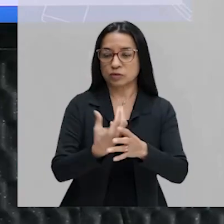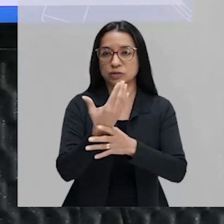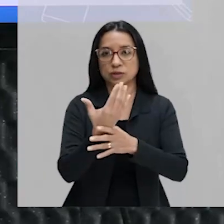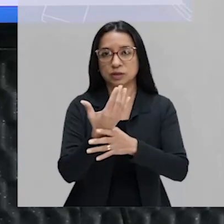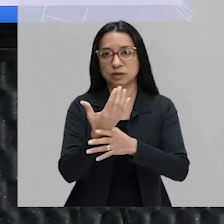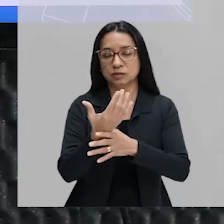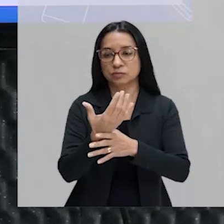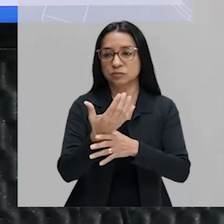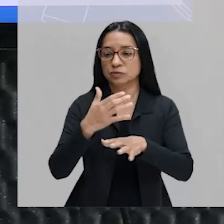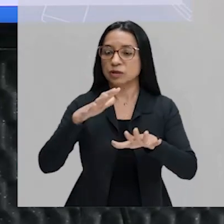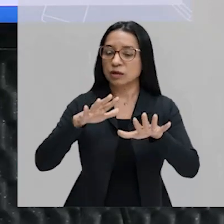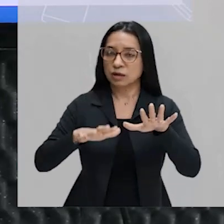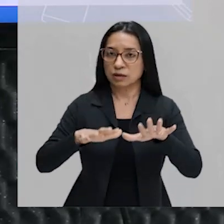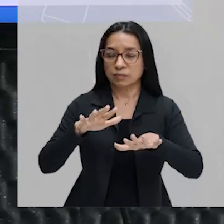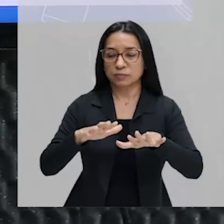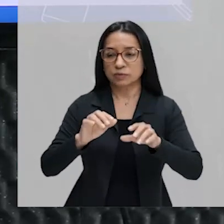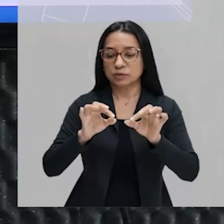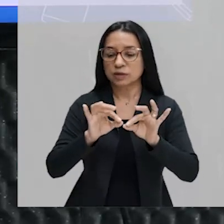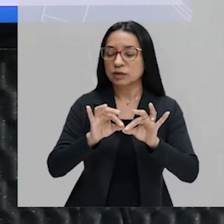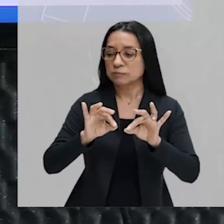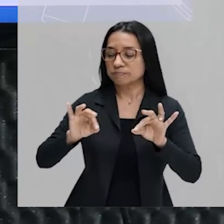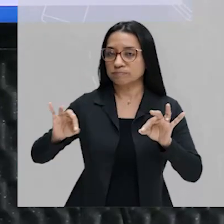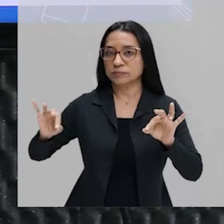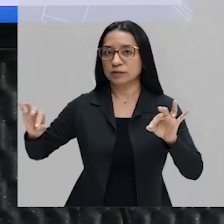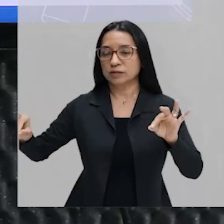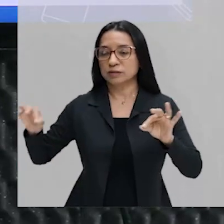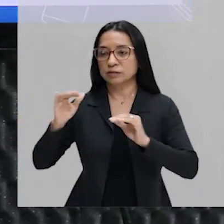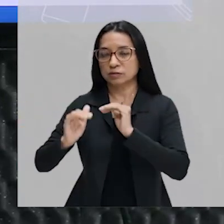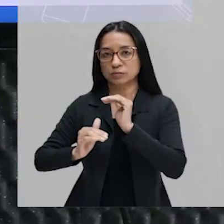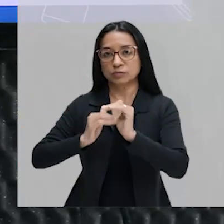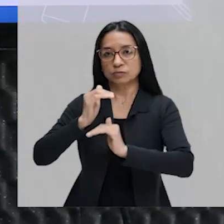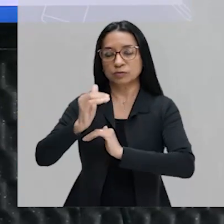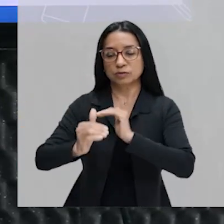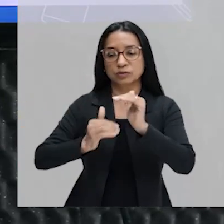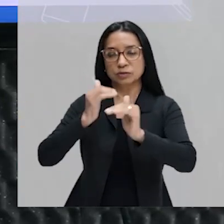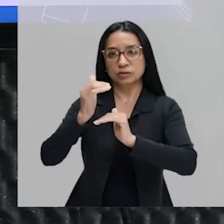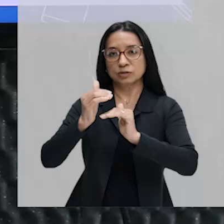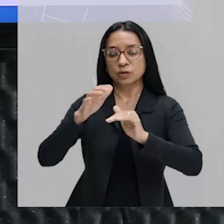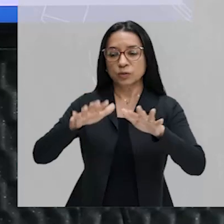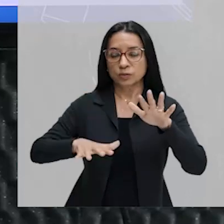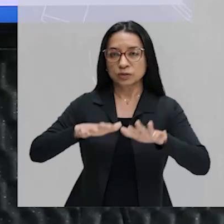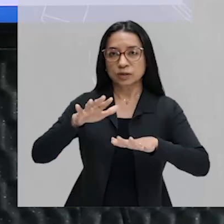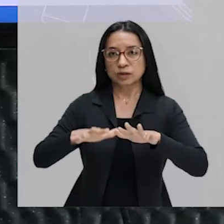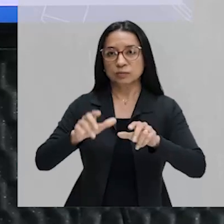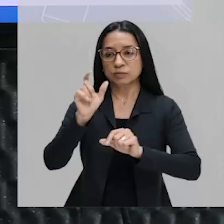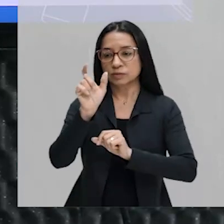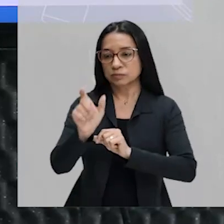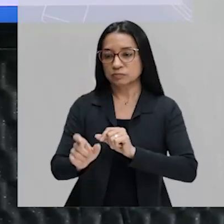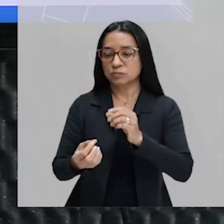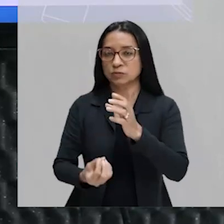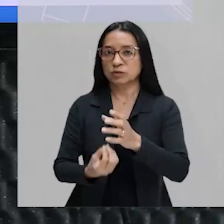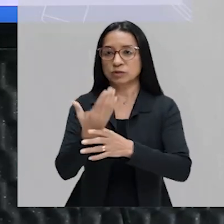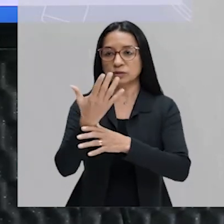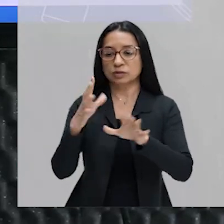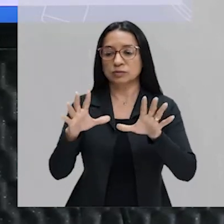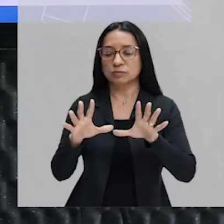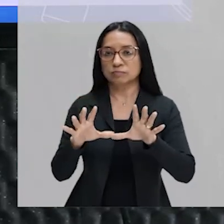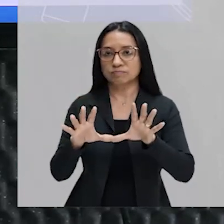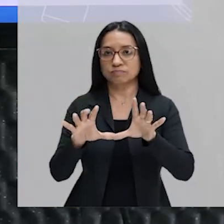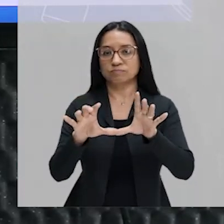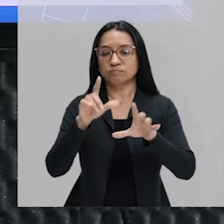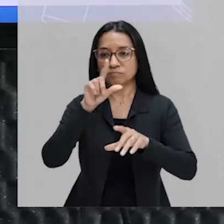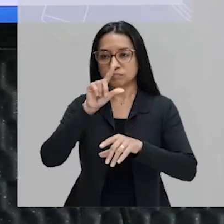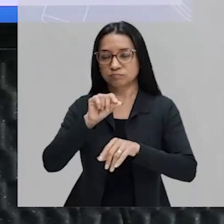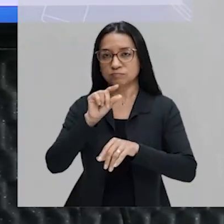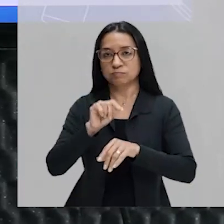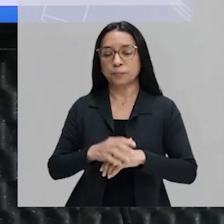Então, na linha evolutiva, os répteis seriam os indivíduos que talvez teriam originado as aves, tá?